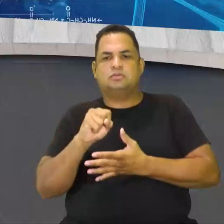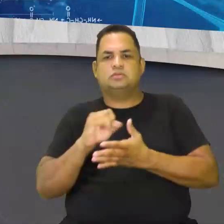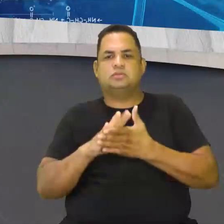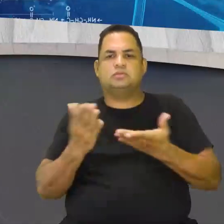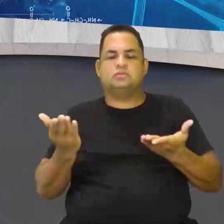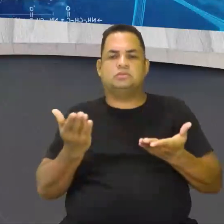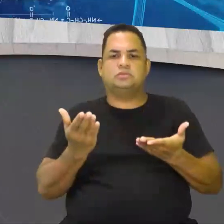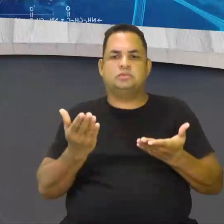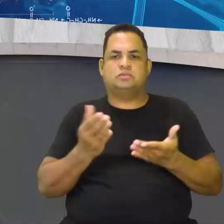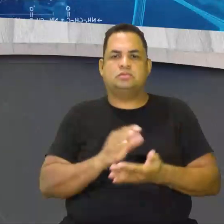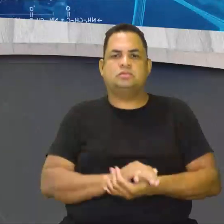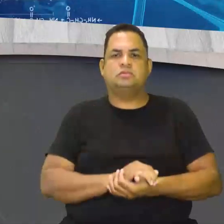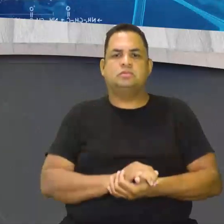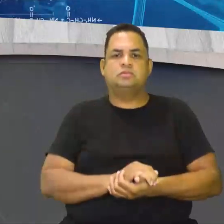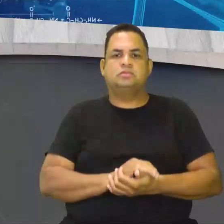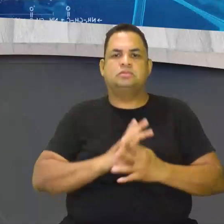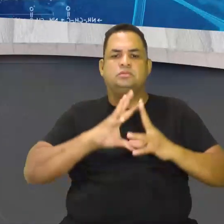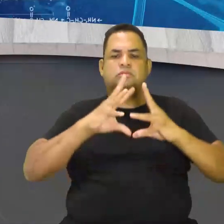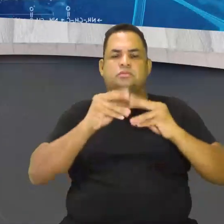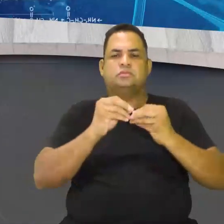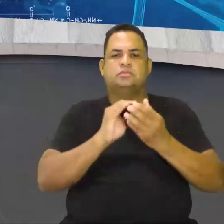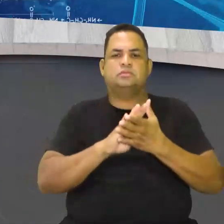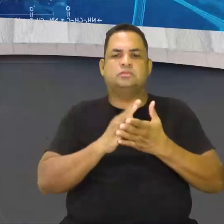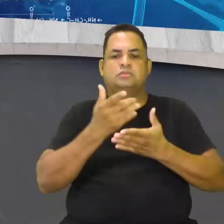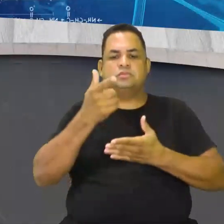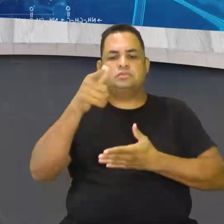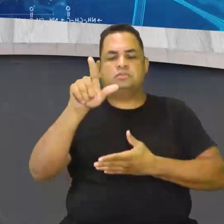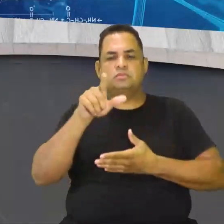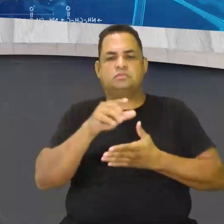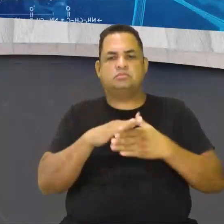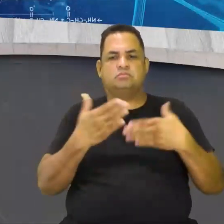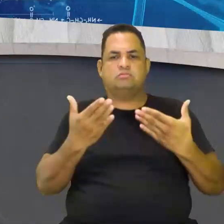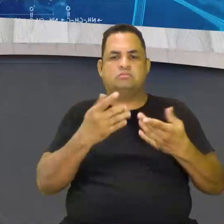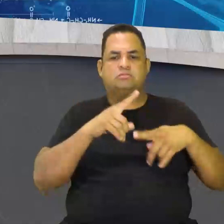ok? E todos os outros